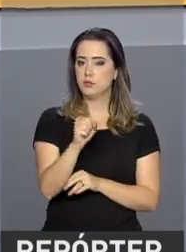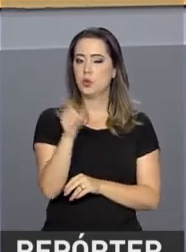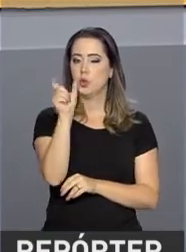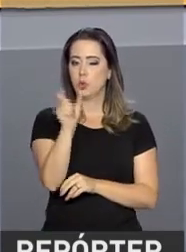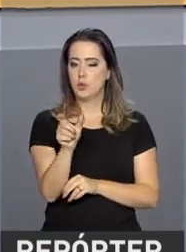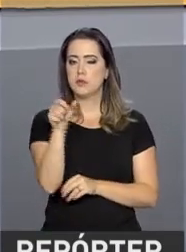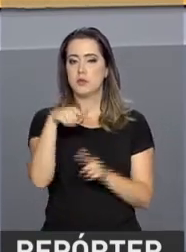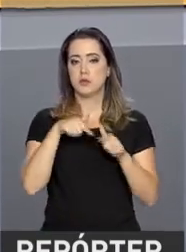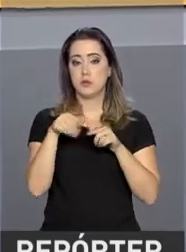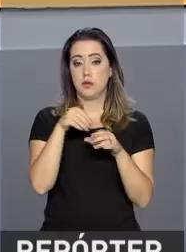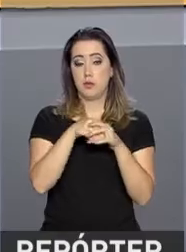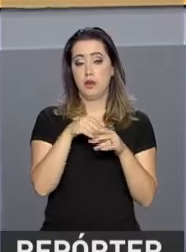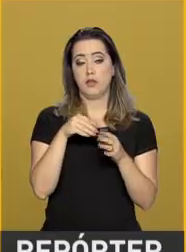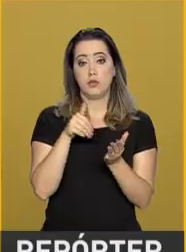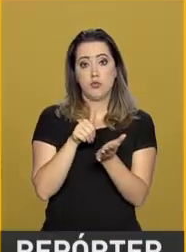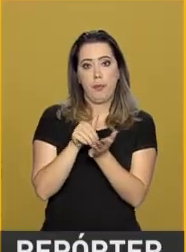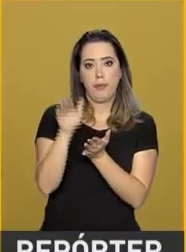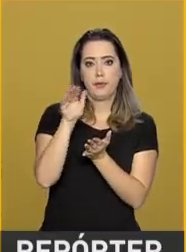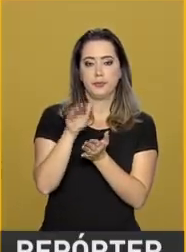já foram afastados